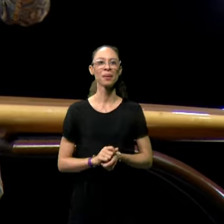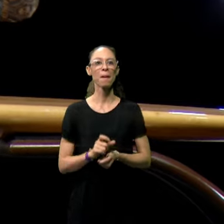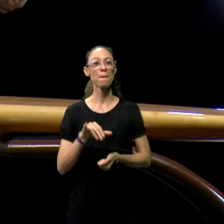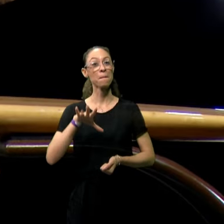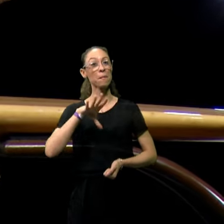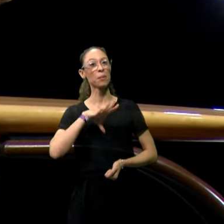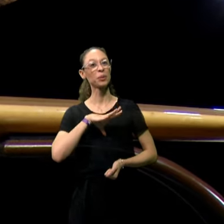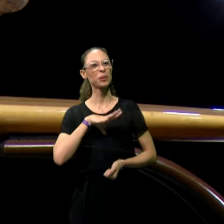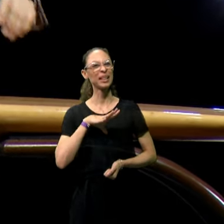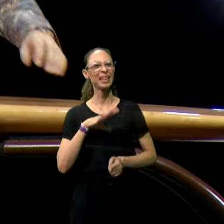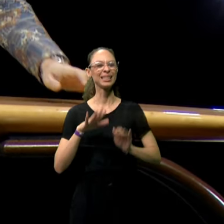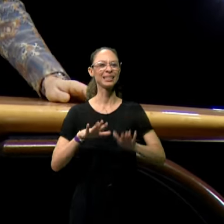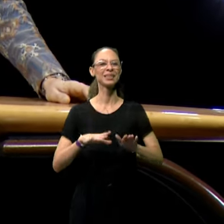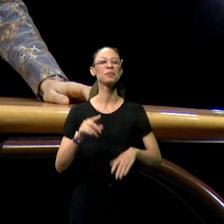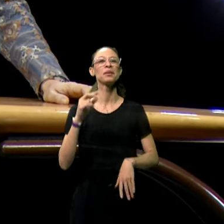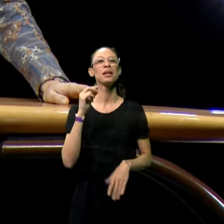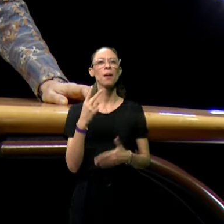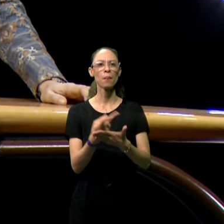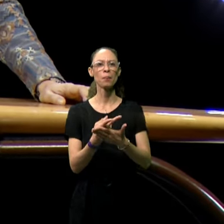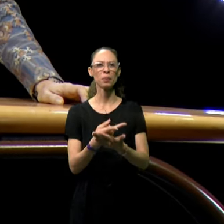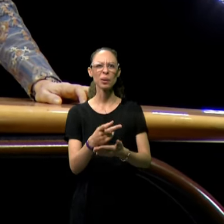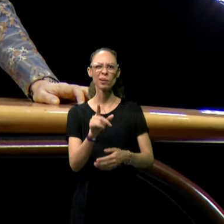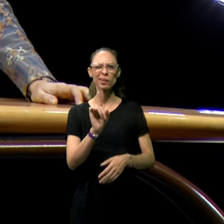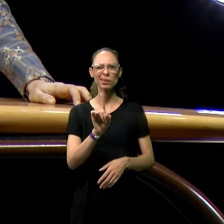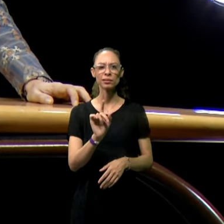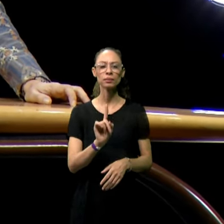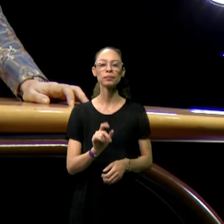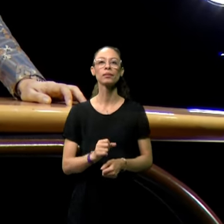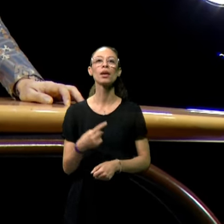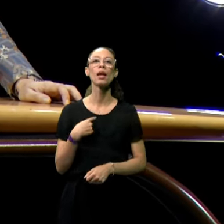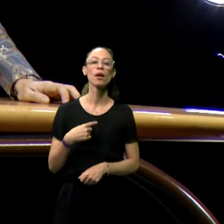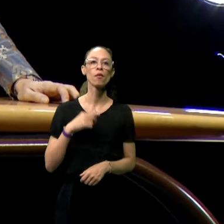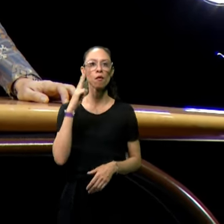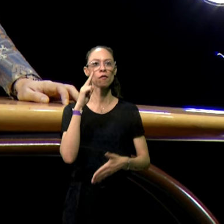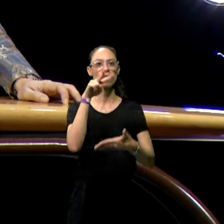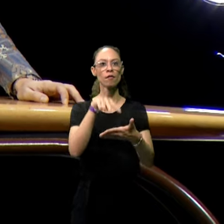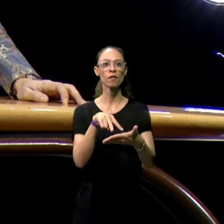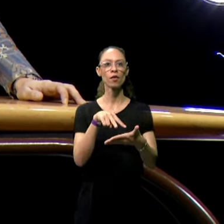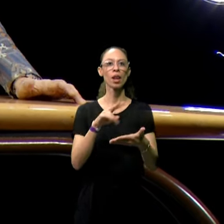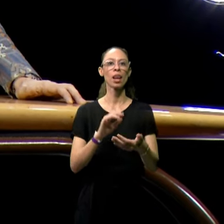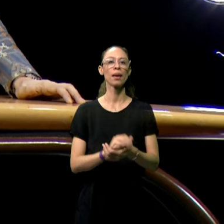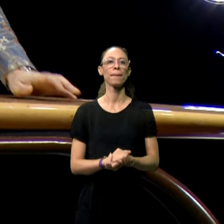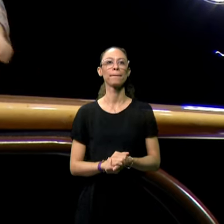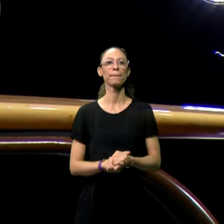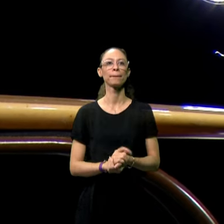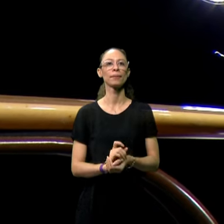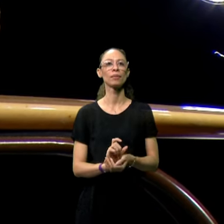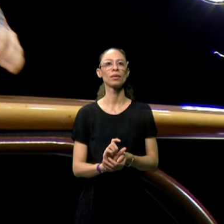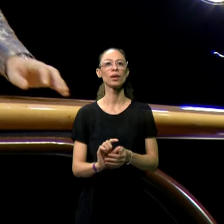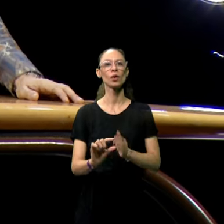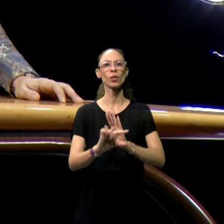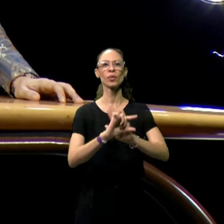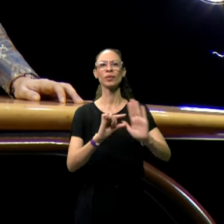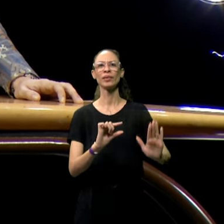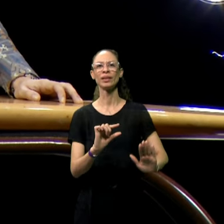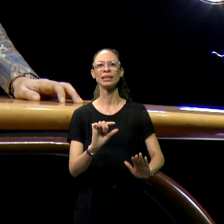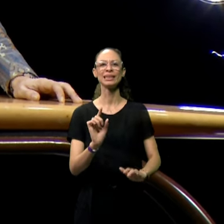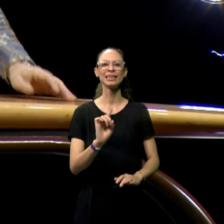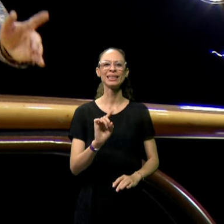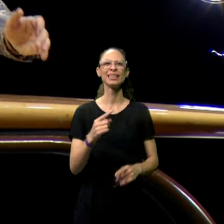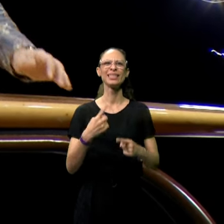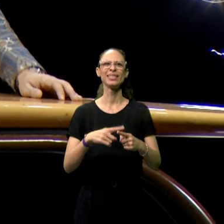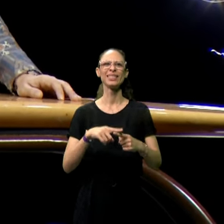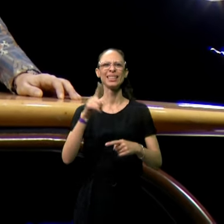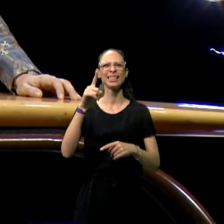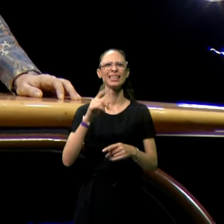Em Samuel 13, nem procure, só vou ler aqui para vocês, tá? Eu não digo o versículo assim, do trabalho para o cara que está lá na mídia,